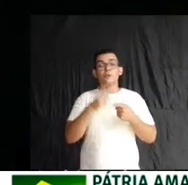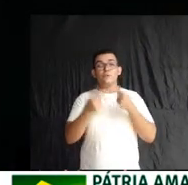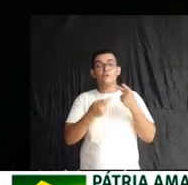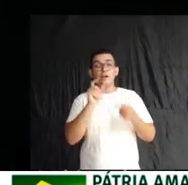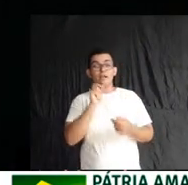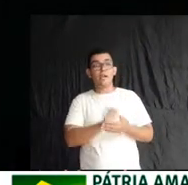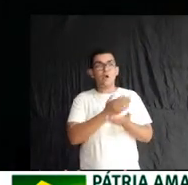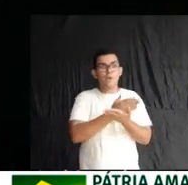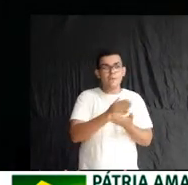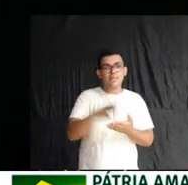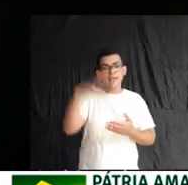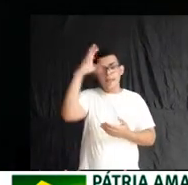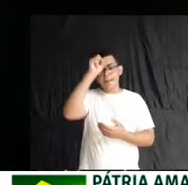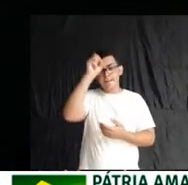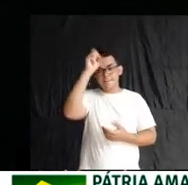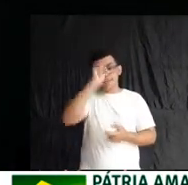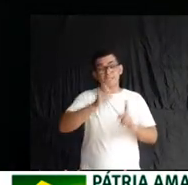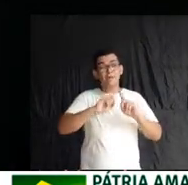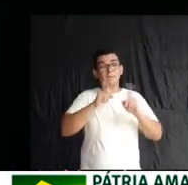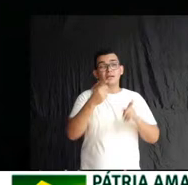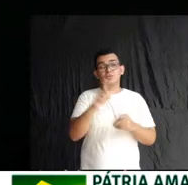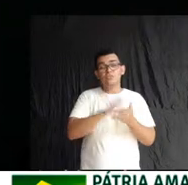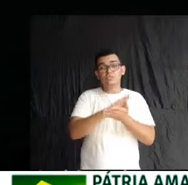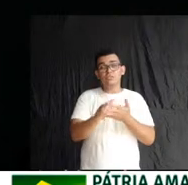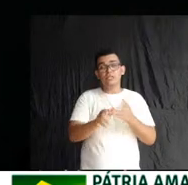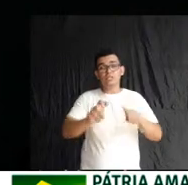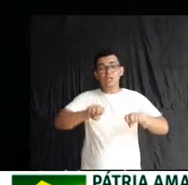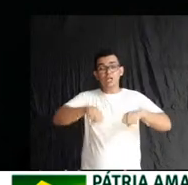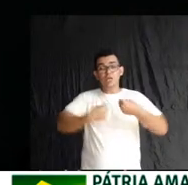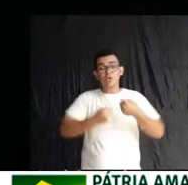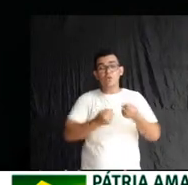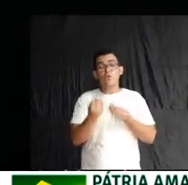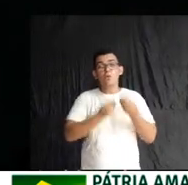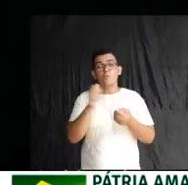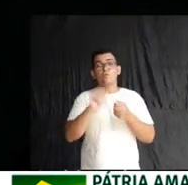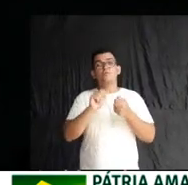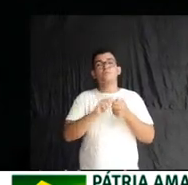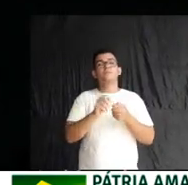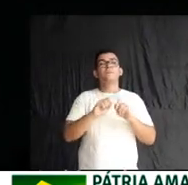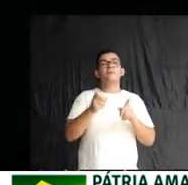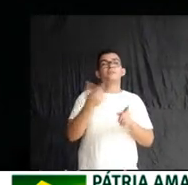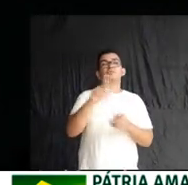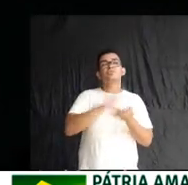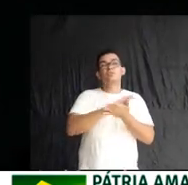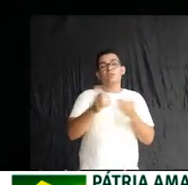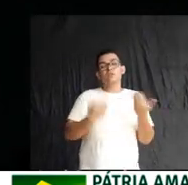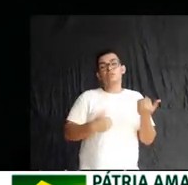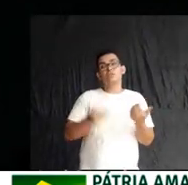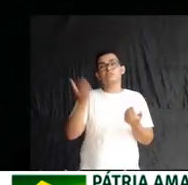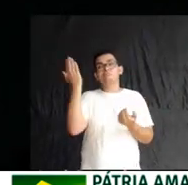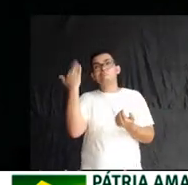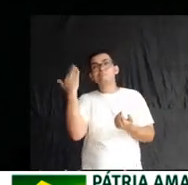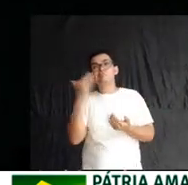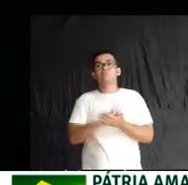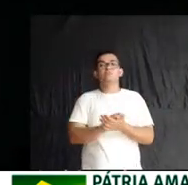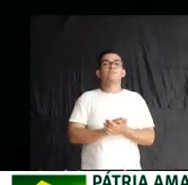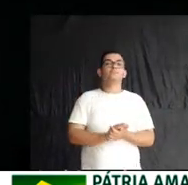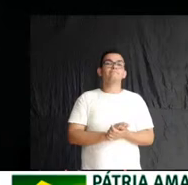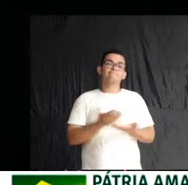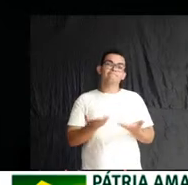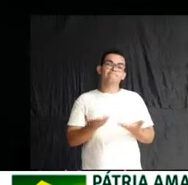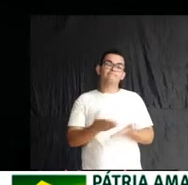me ensinar também, da mesma forma. Só que eu não aprendi, deixei de lado, porque eu não tinha violão naquela época. O único violão que eu tinha era do meu cunhado, ele levou embora e separou da minha